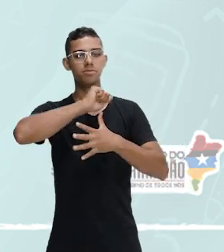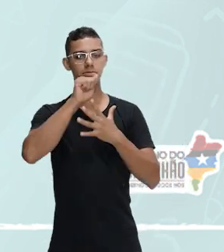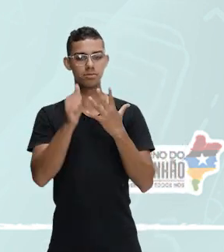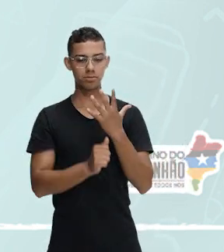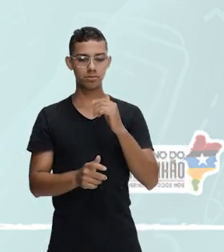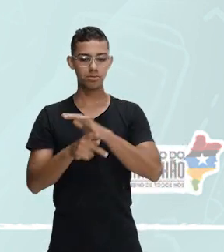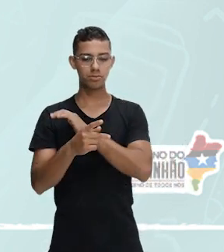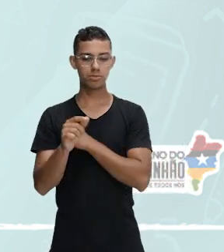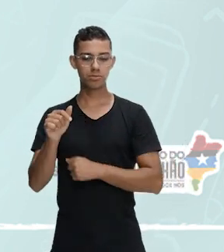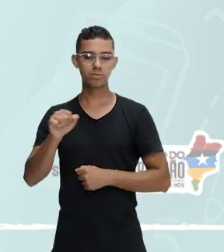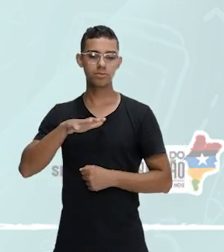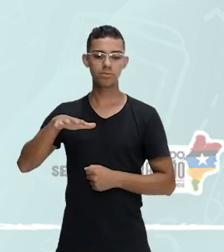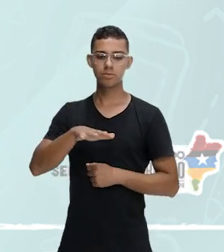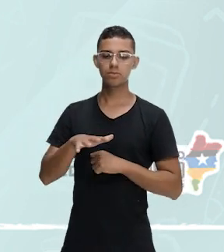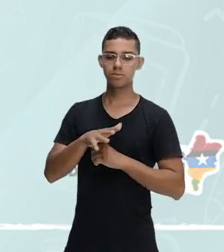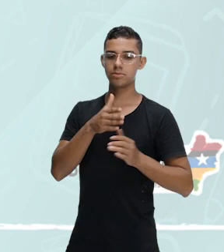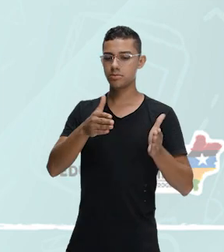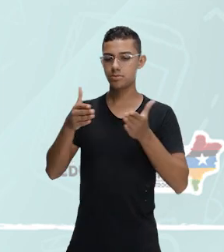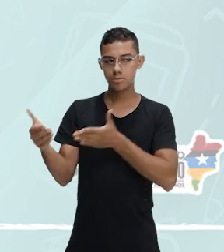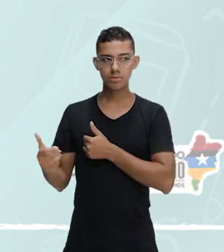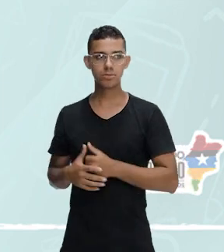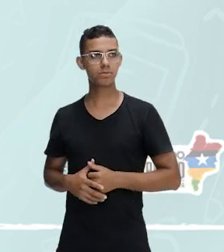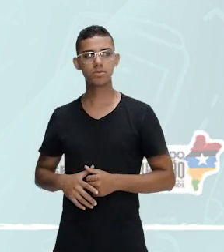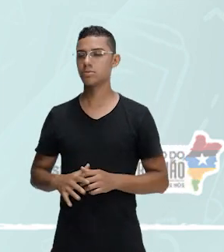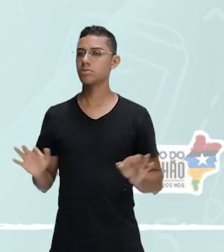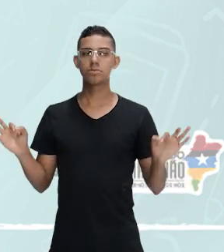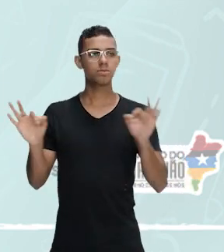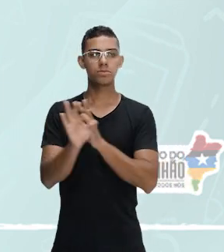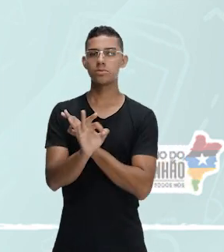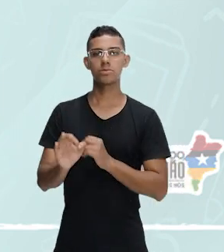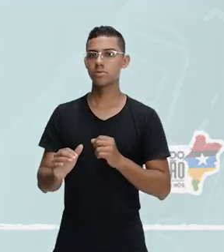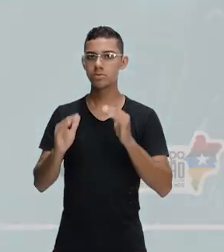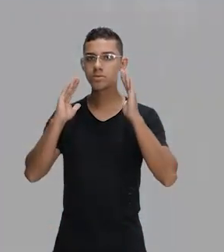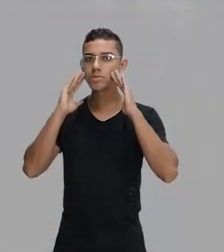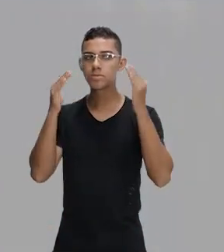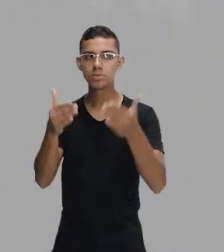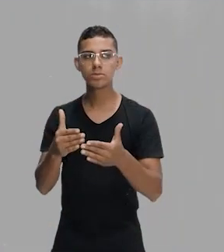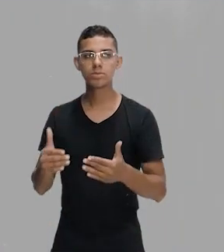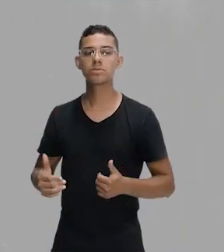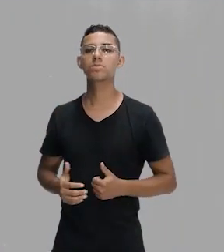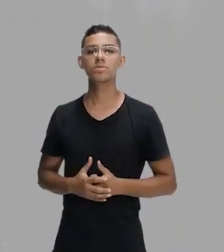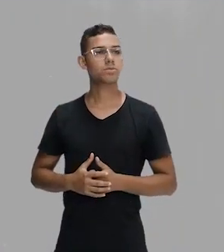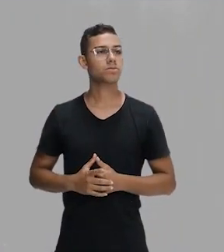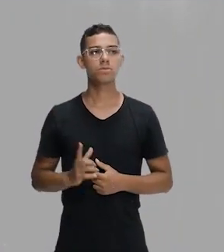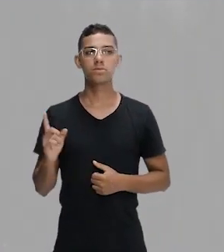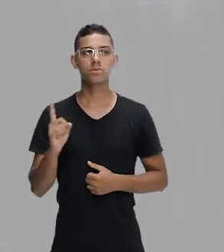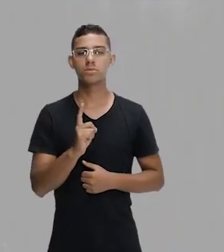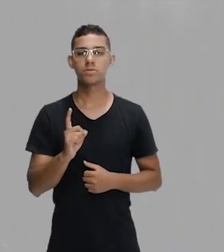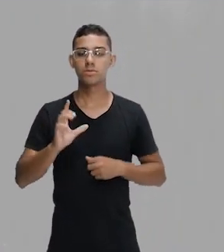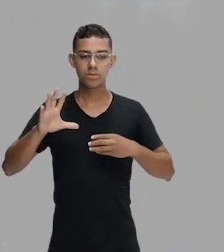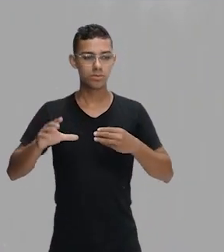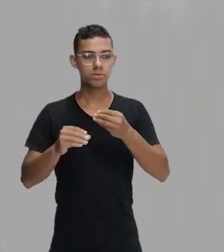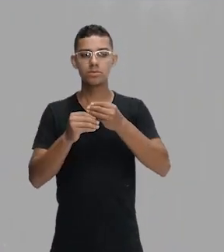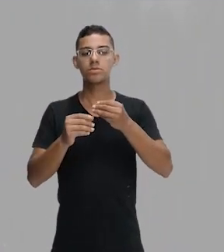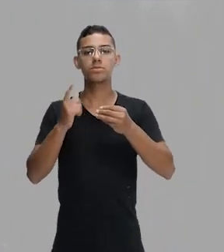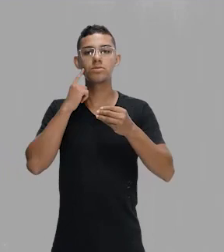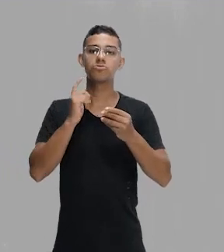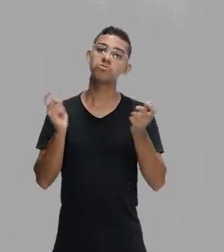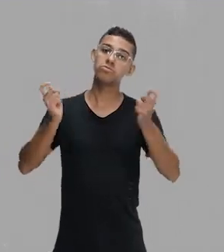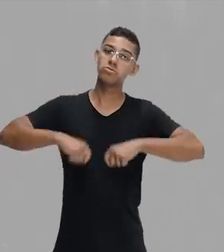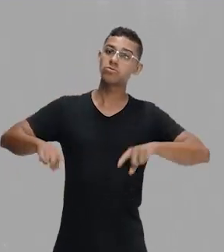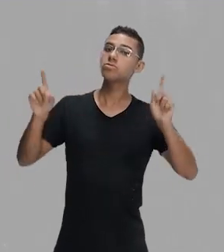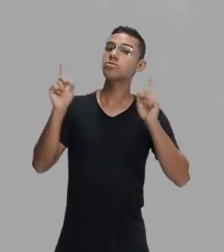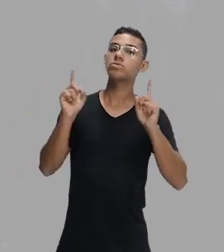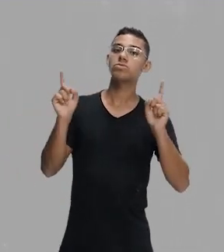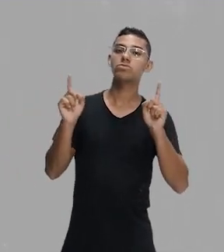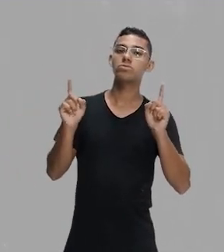trecho. Ele não está aprimorando aqui, ele não está acompanhando ou